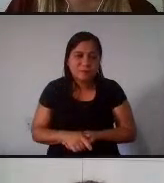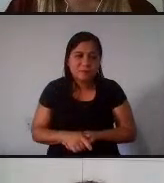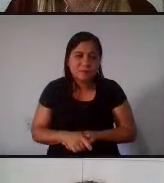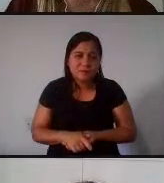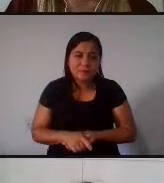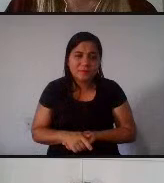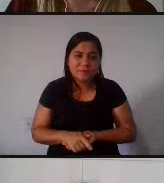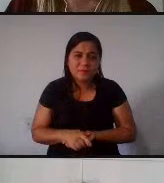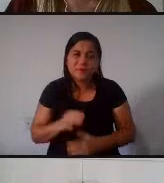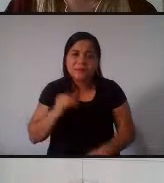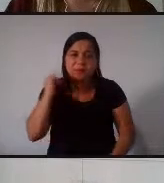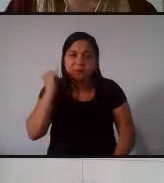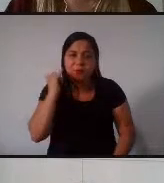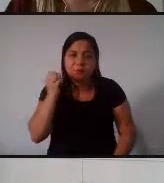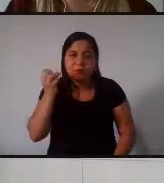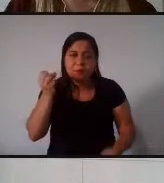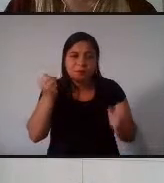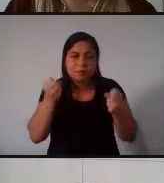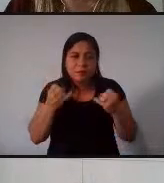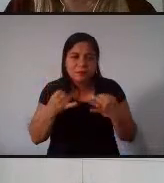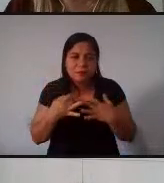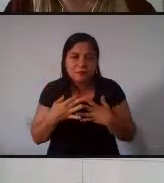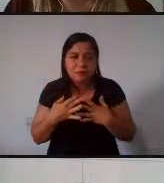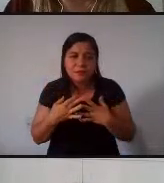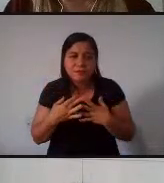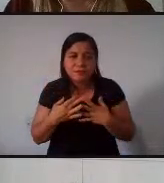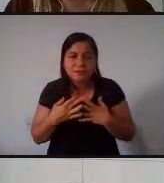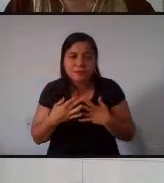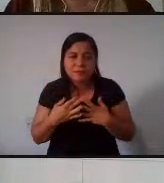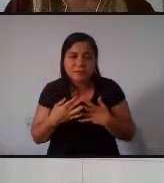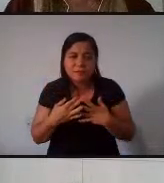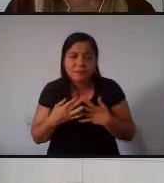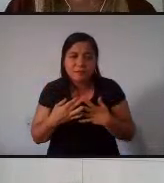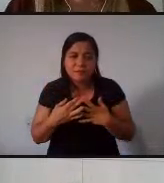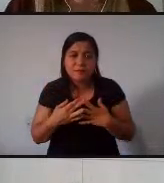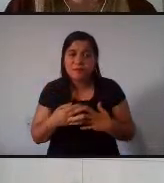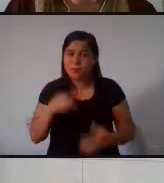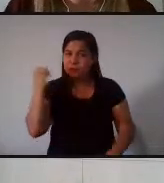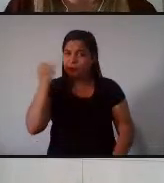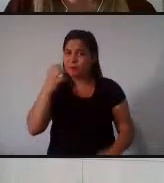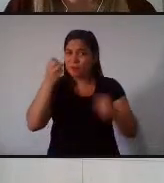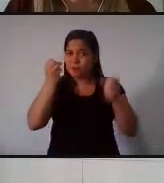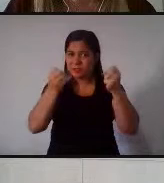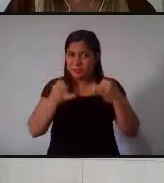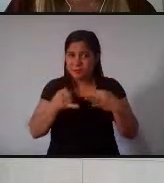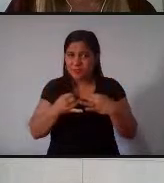que a maioria das meninas que estão aqui